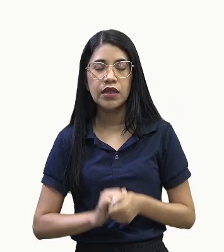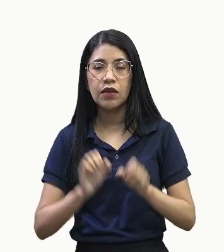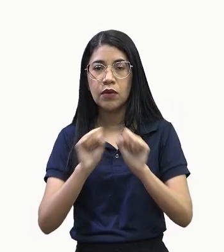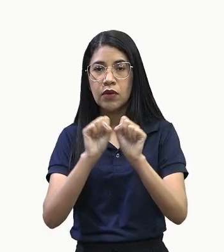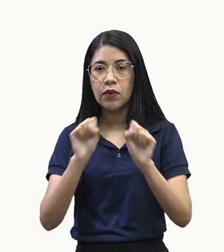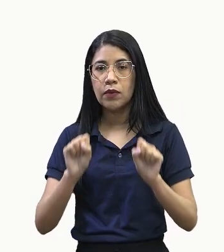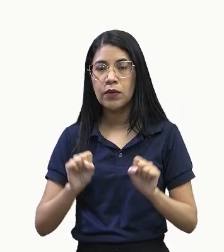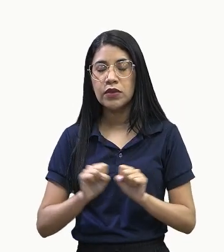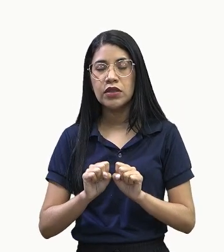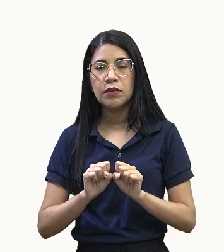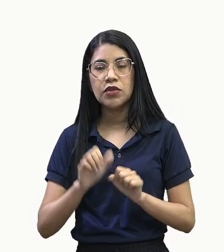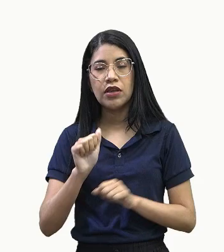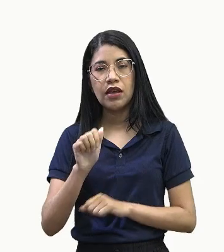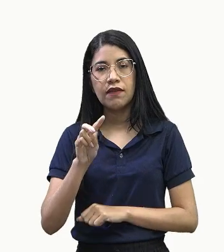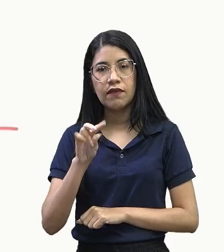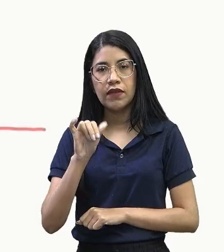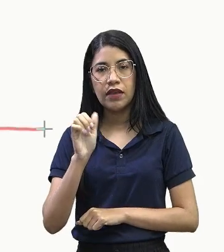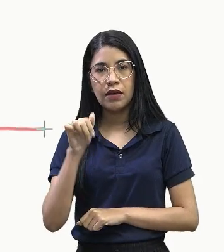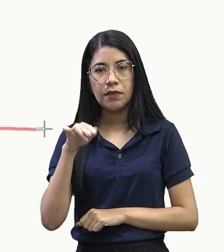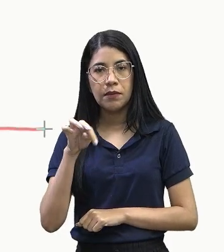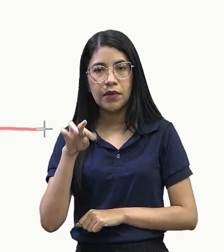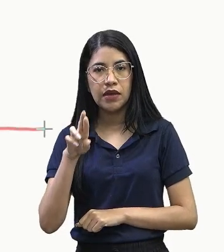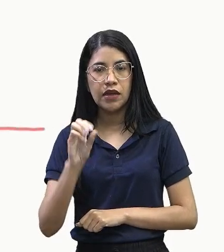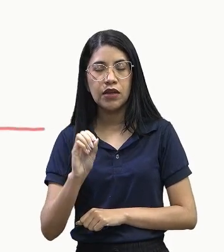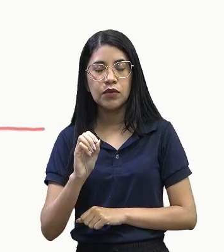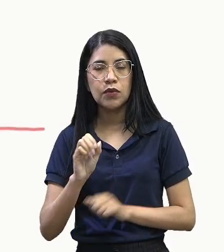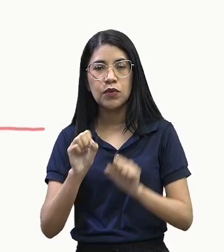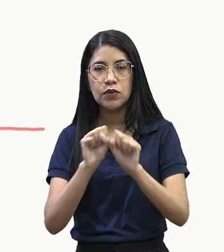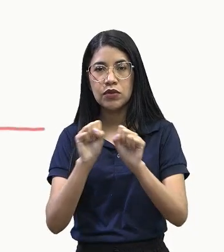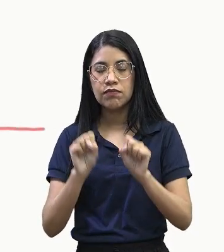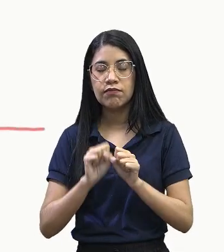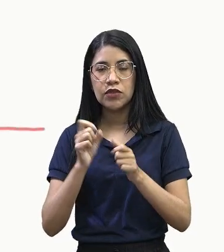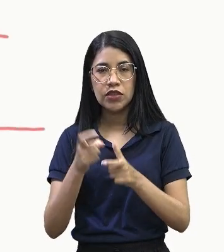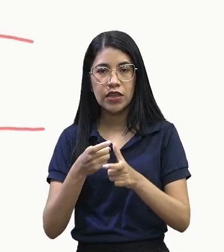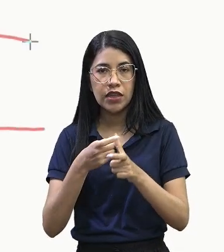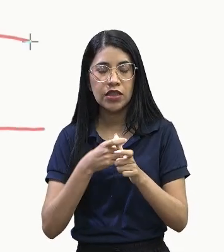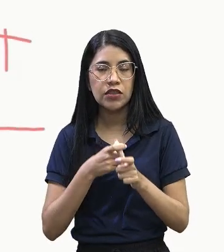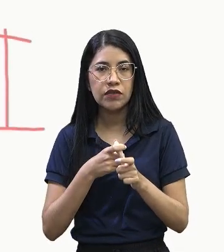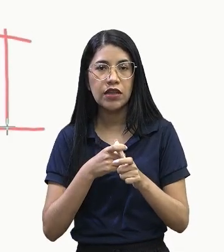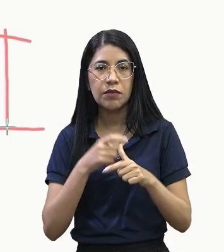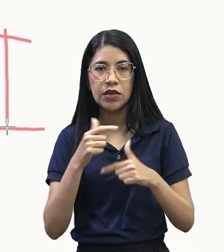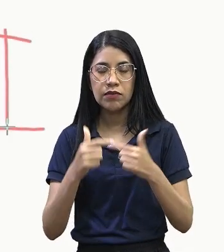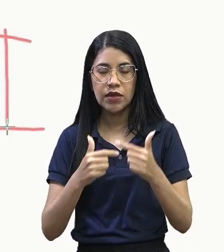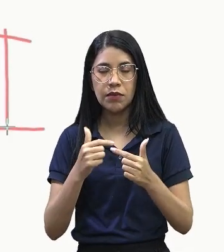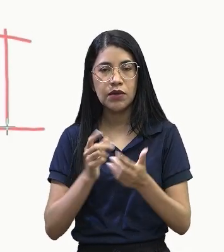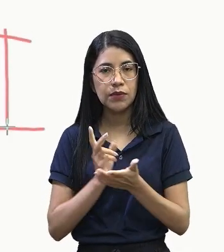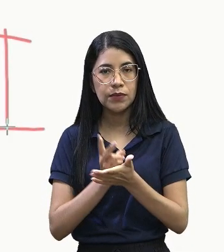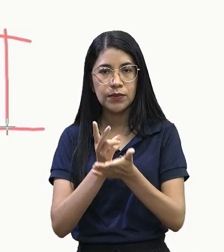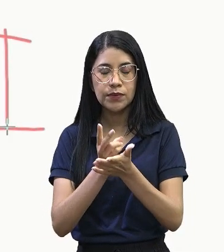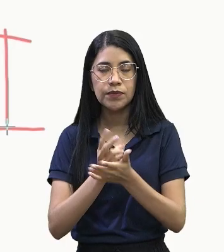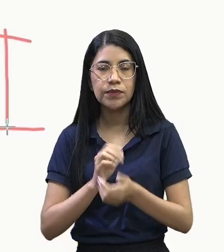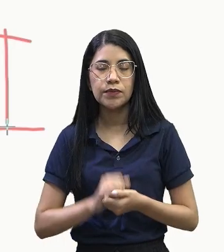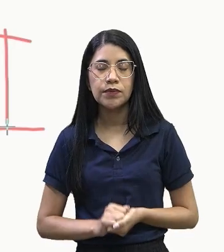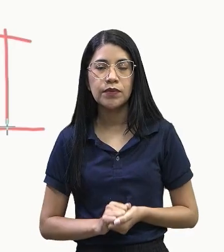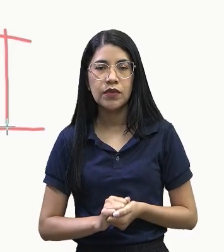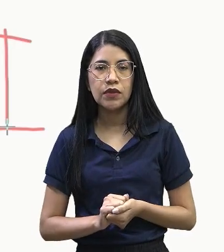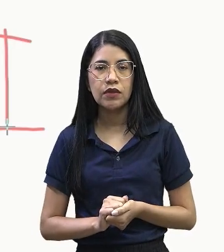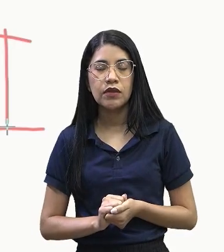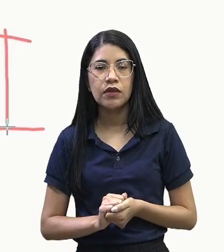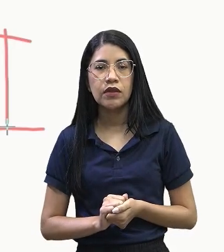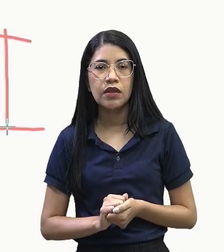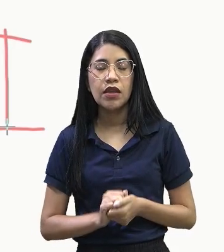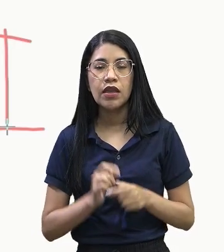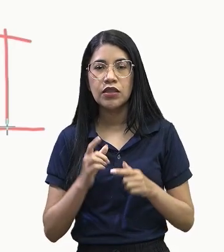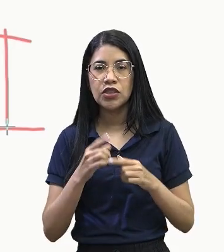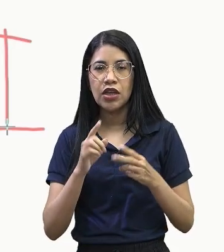sistema de aviamento, um sistema de endividamento contínuo. Do seringueiro com o